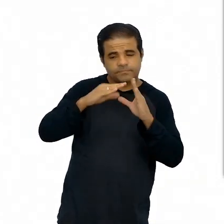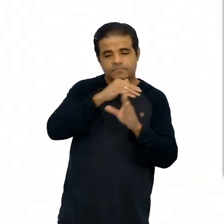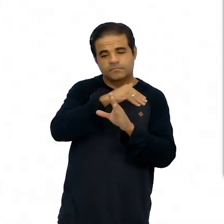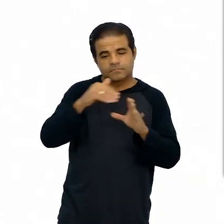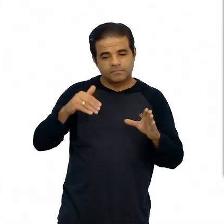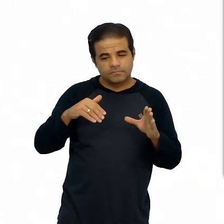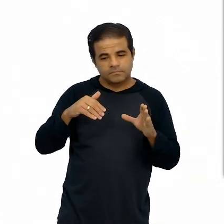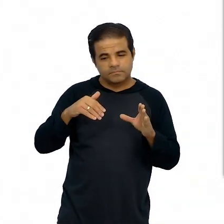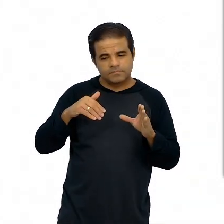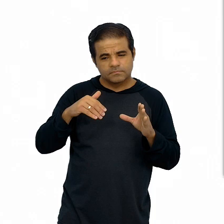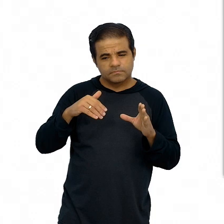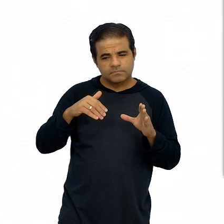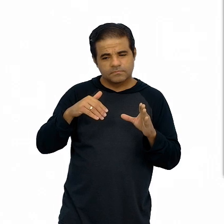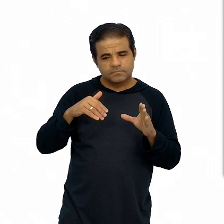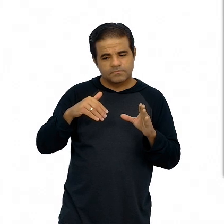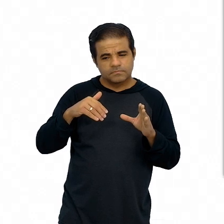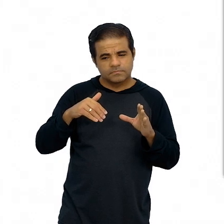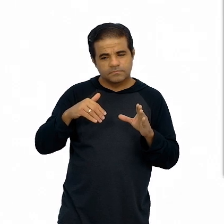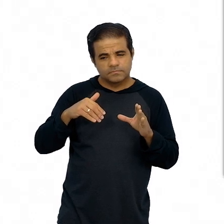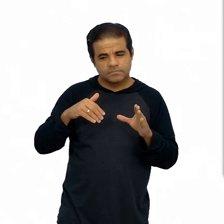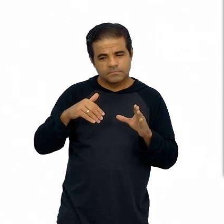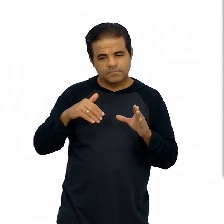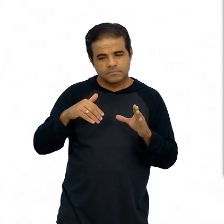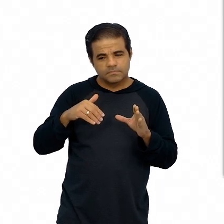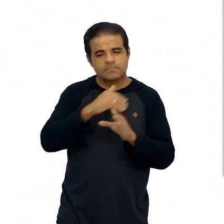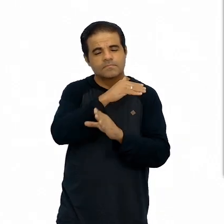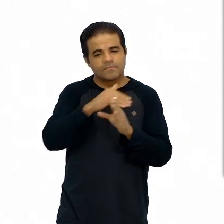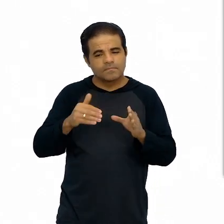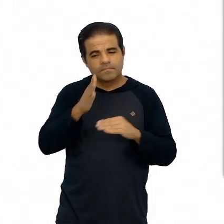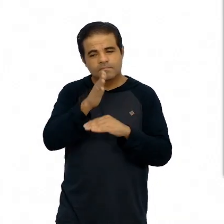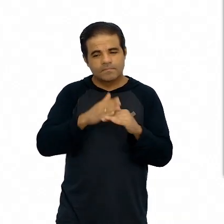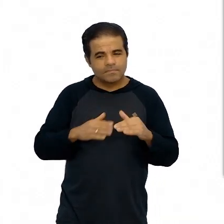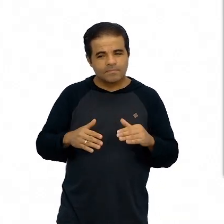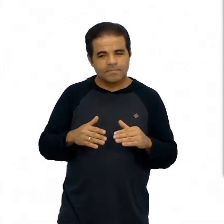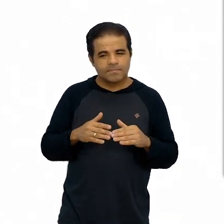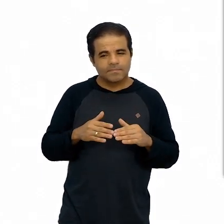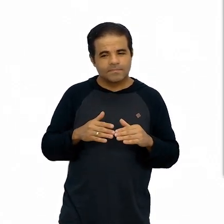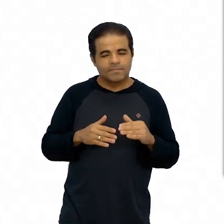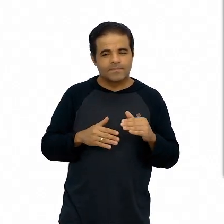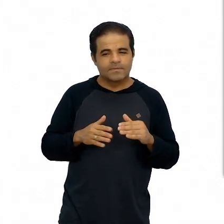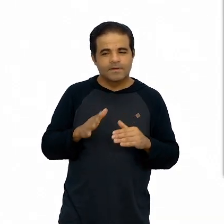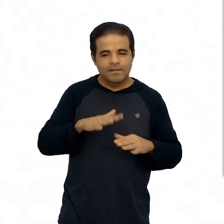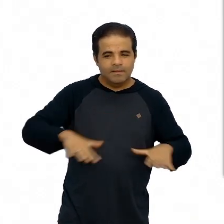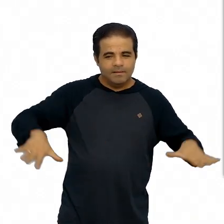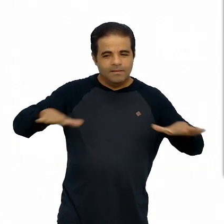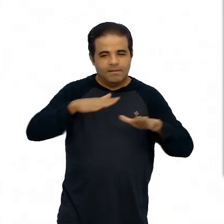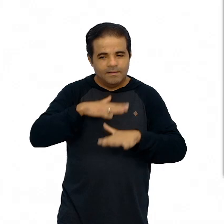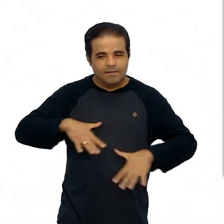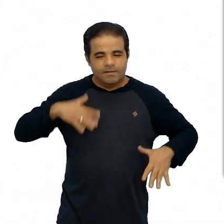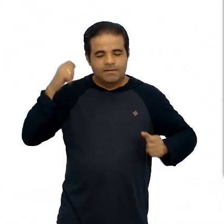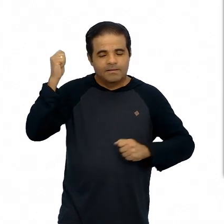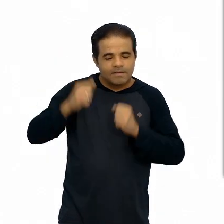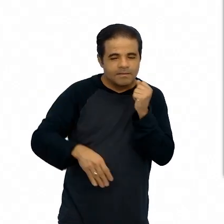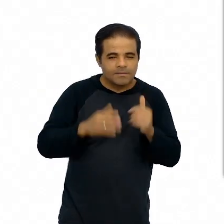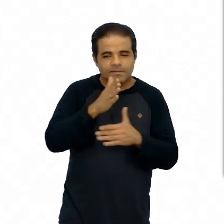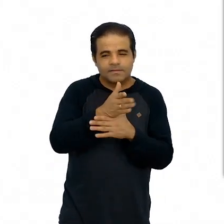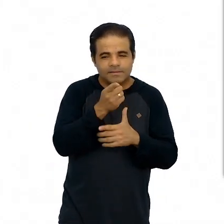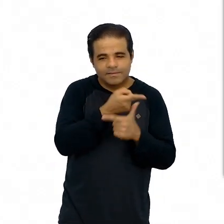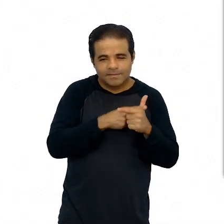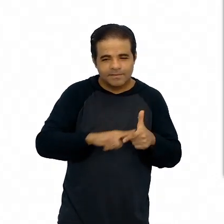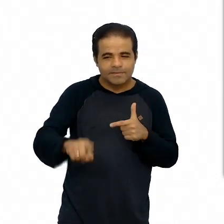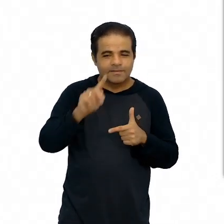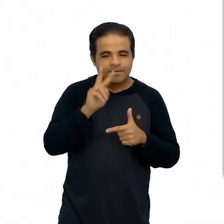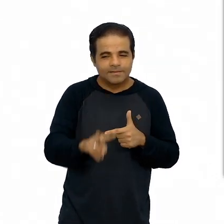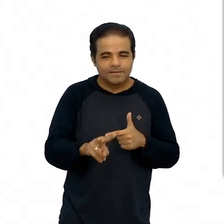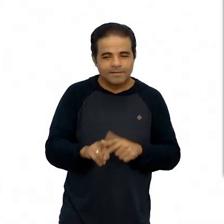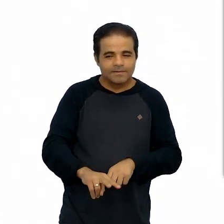retângulo. Para obter a área do triângulo, basta dividir a área do retângulo, né, por 2. Oriente os estudantes